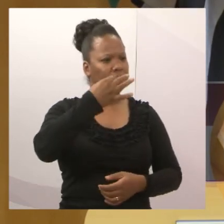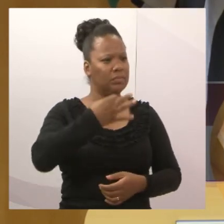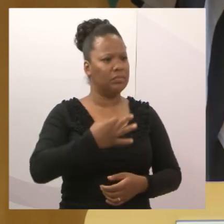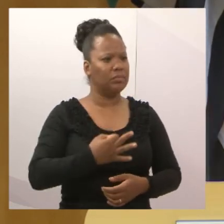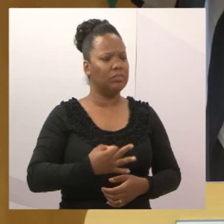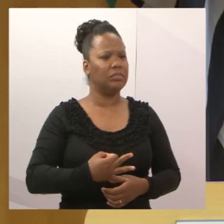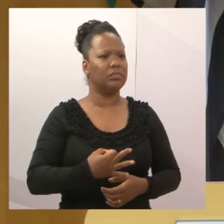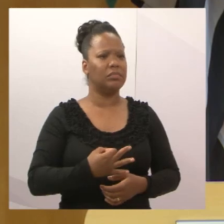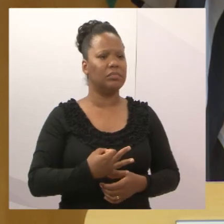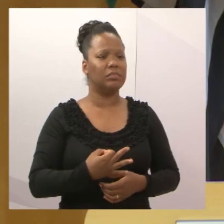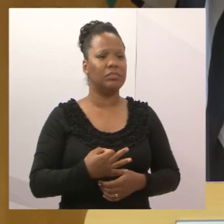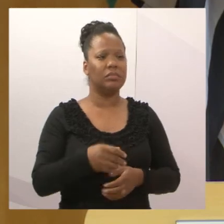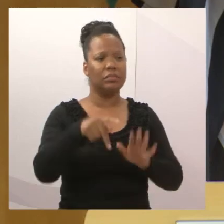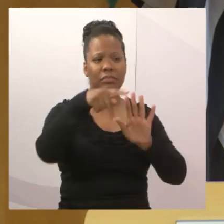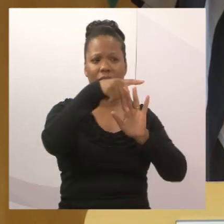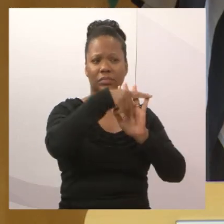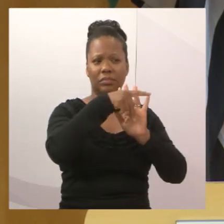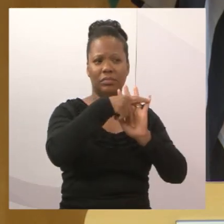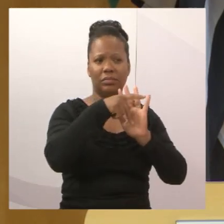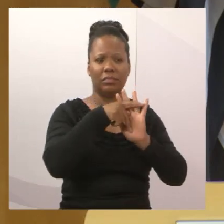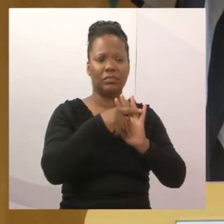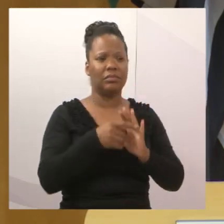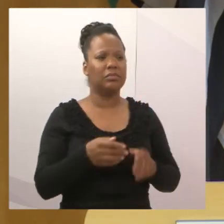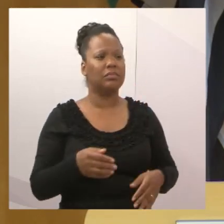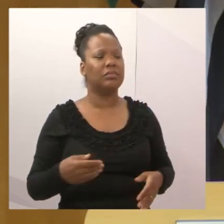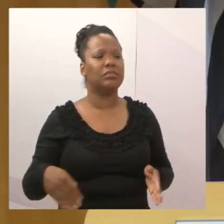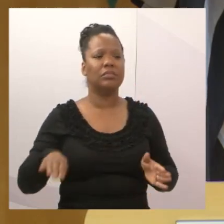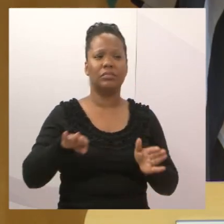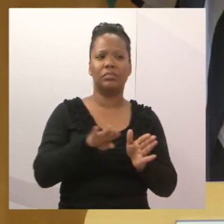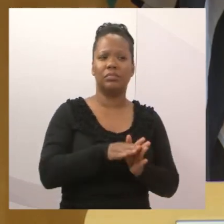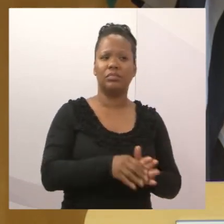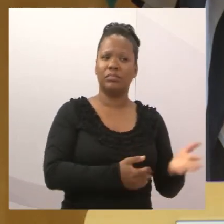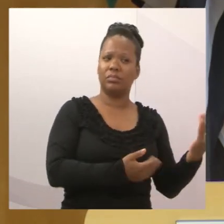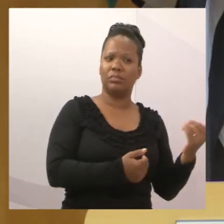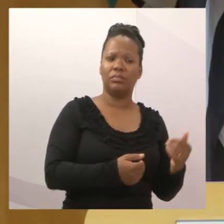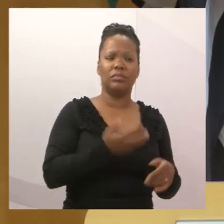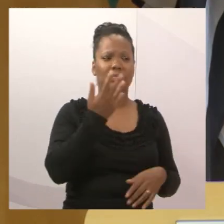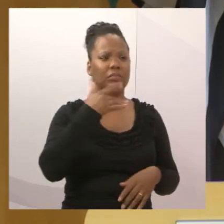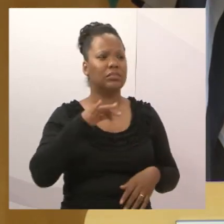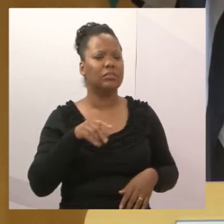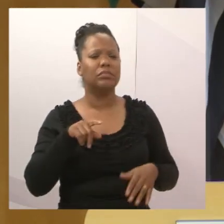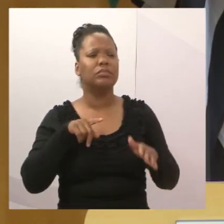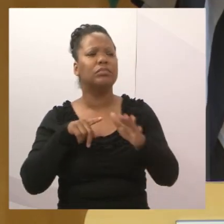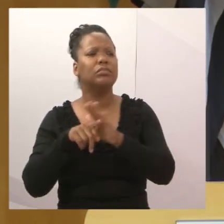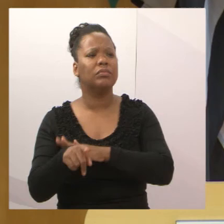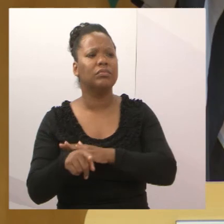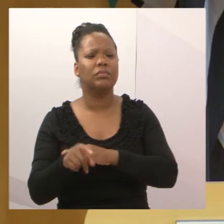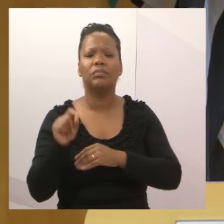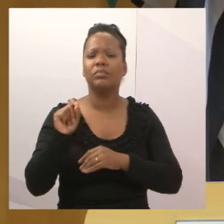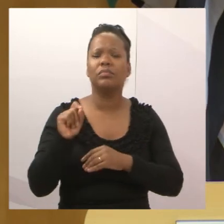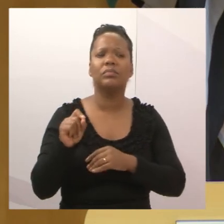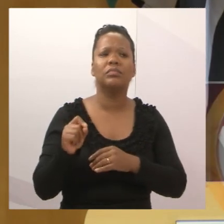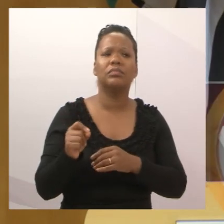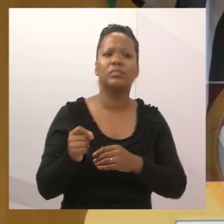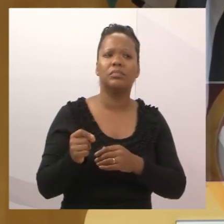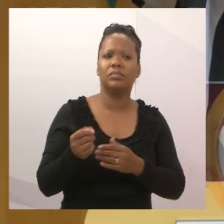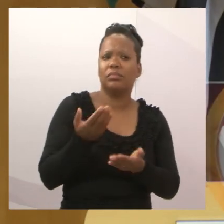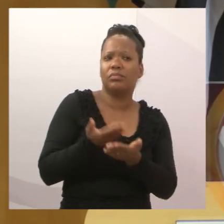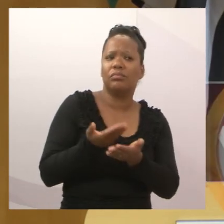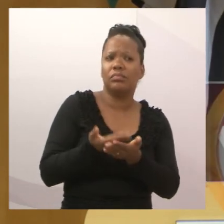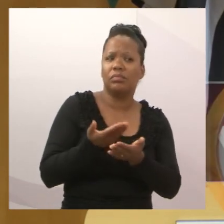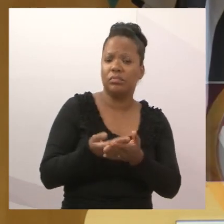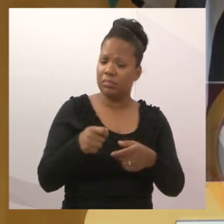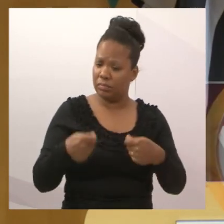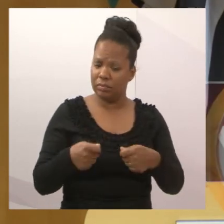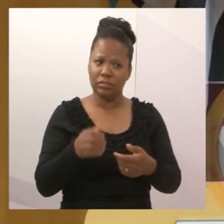Porque dentro desse projeto, você pode chegar com um jovem, puxar a criança e perguntar, olha, como é que você está indo na escola? Olha, tem